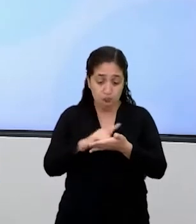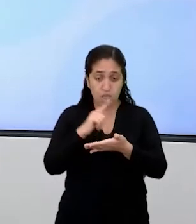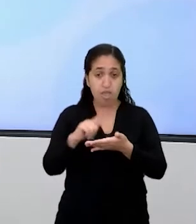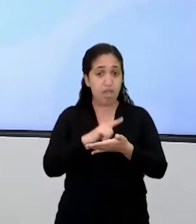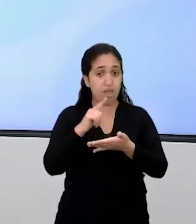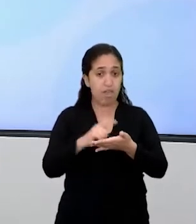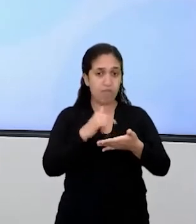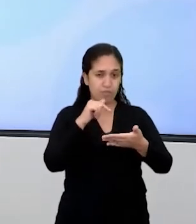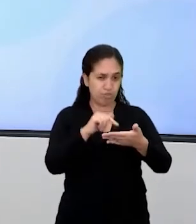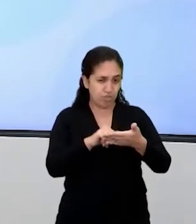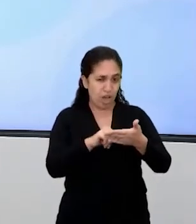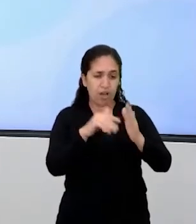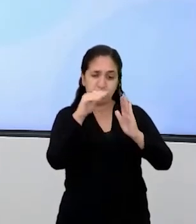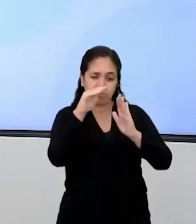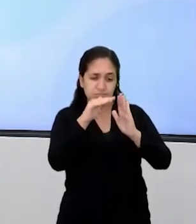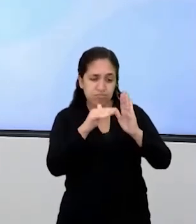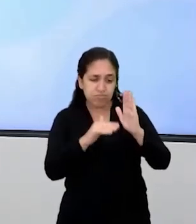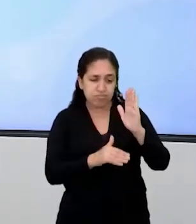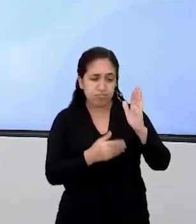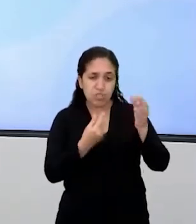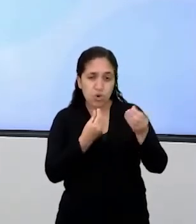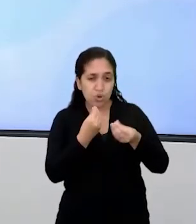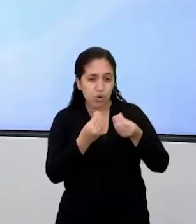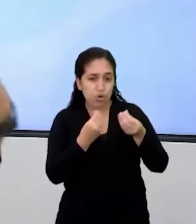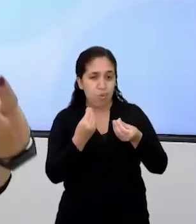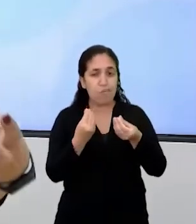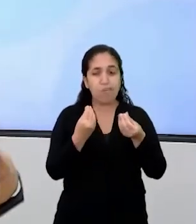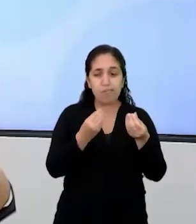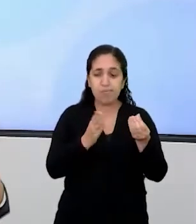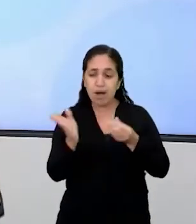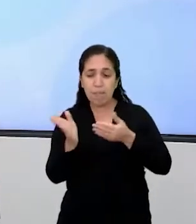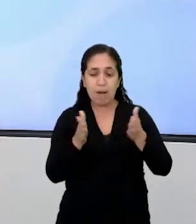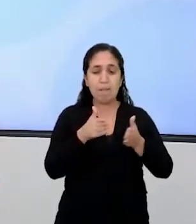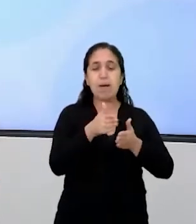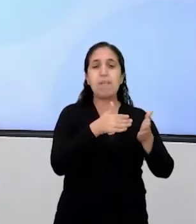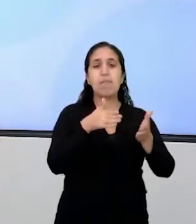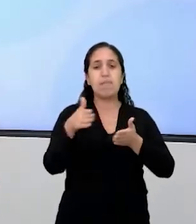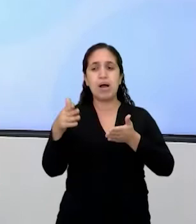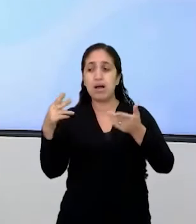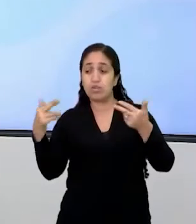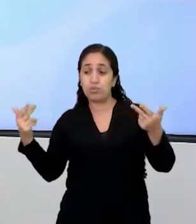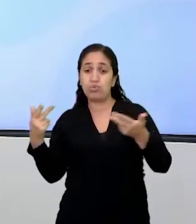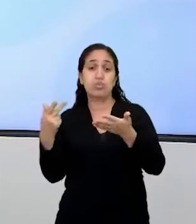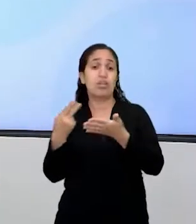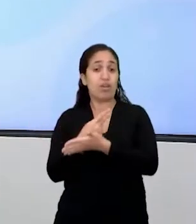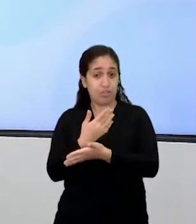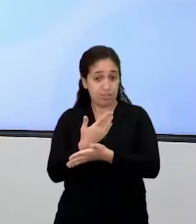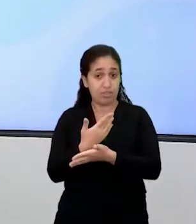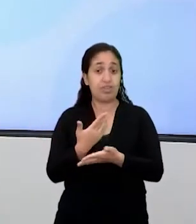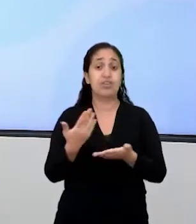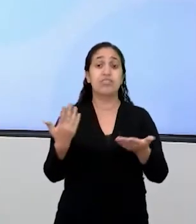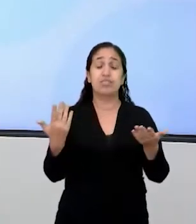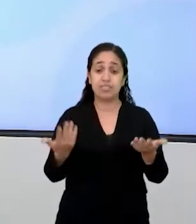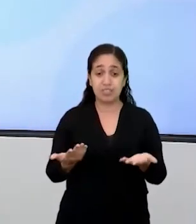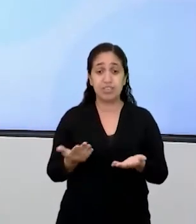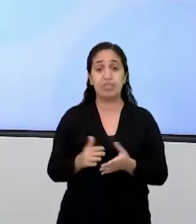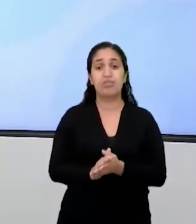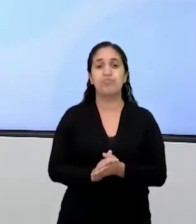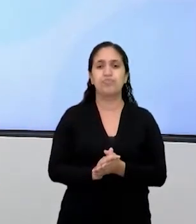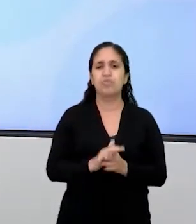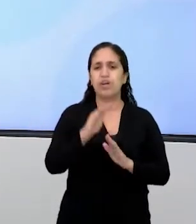vem com a guia do que acontece com as personagens, nós temos